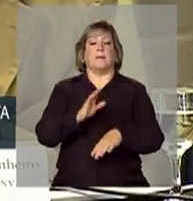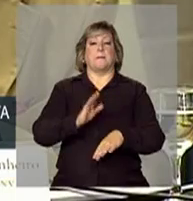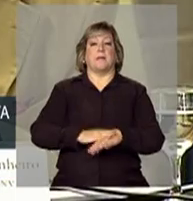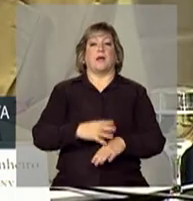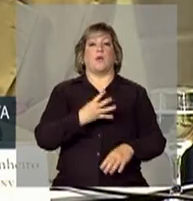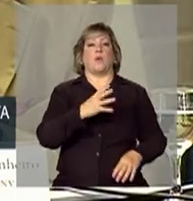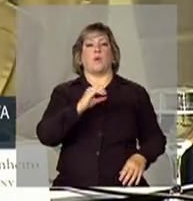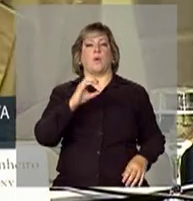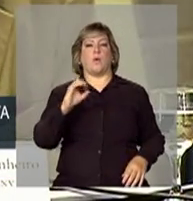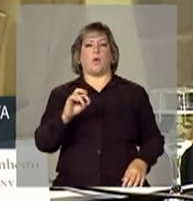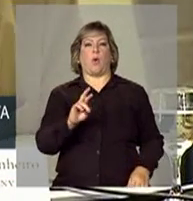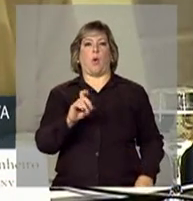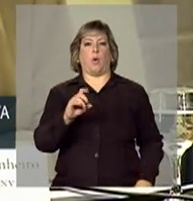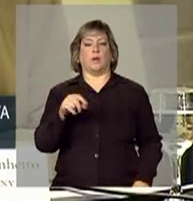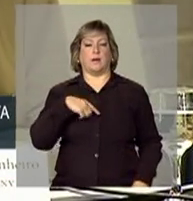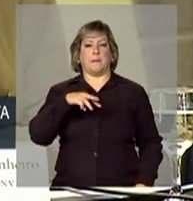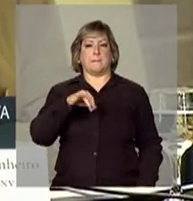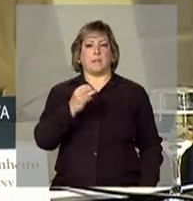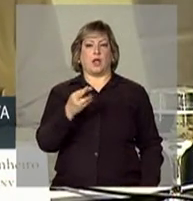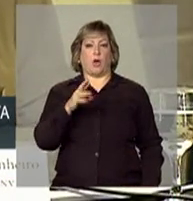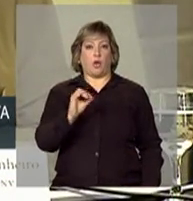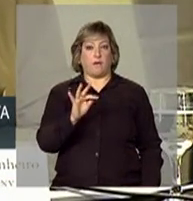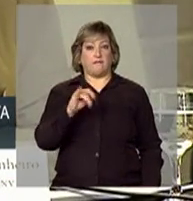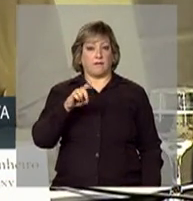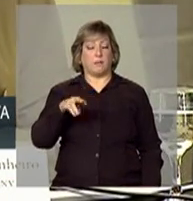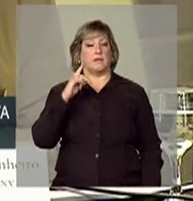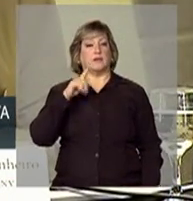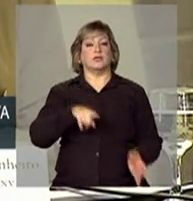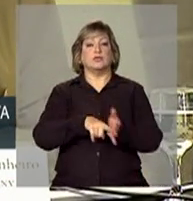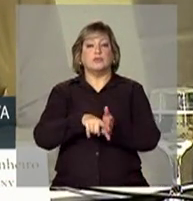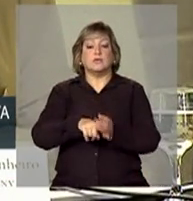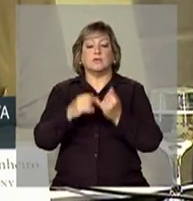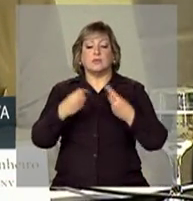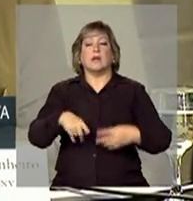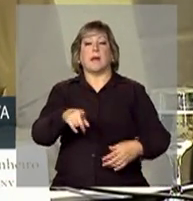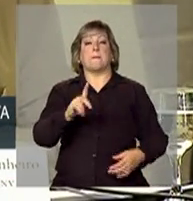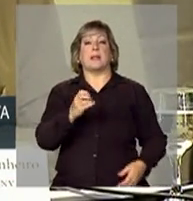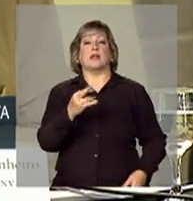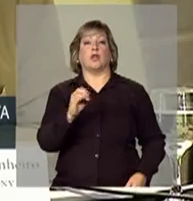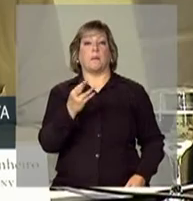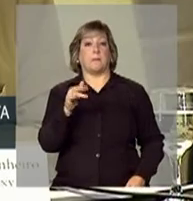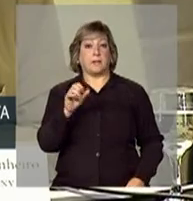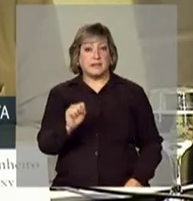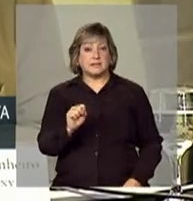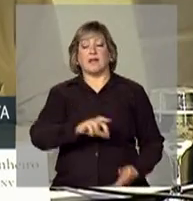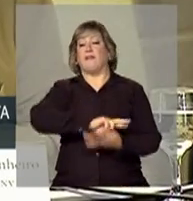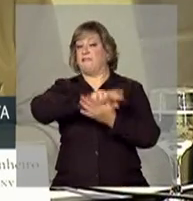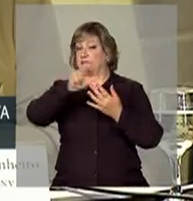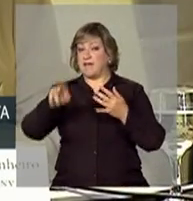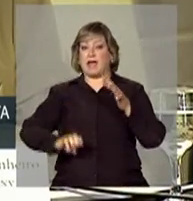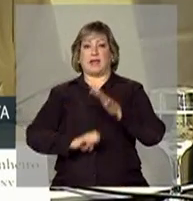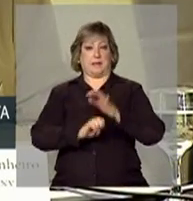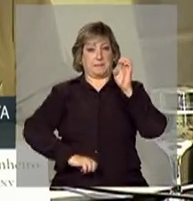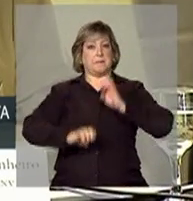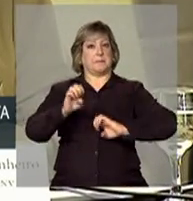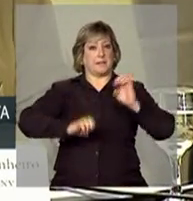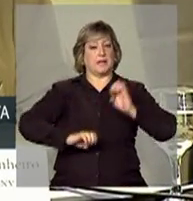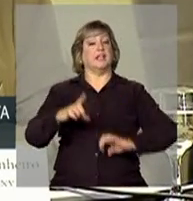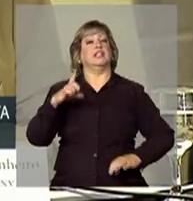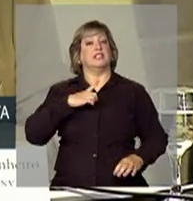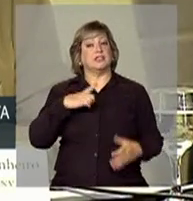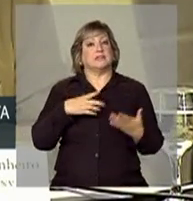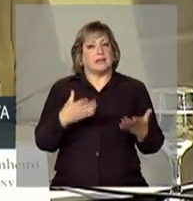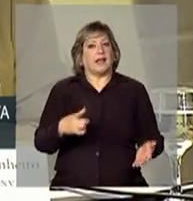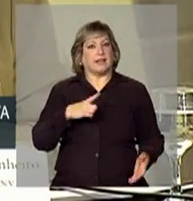de microfilme provenientes da extinta divisão de informações da Petrobras. Várias empresas multinacionais e nacionais